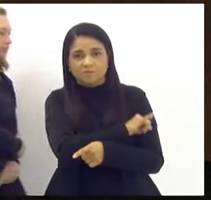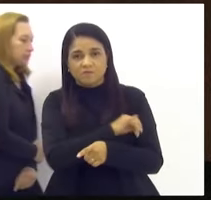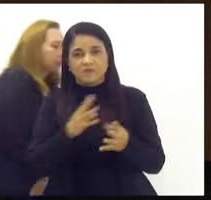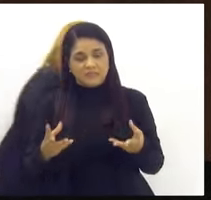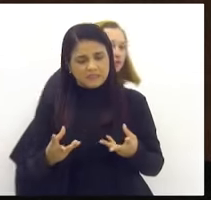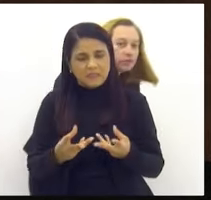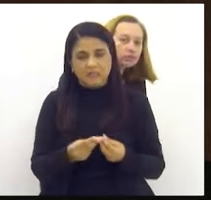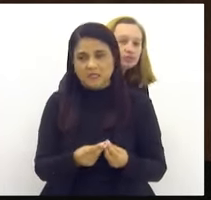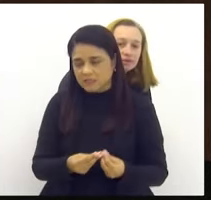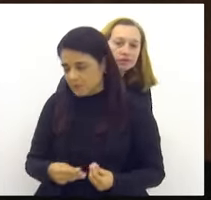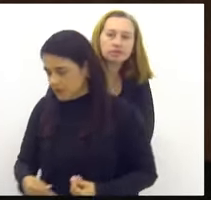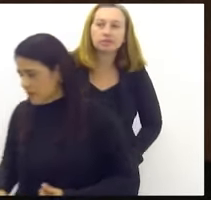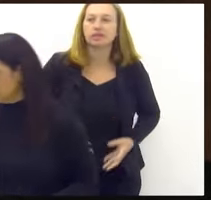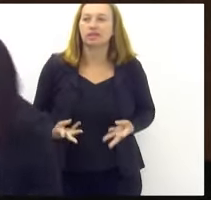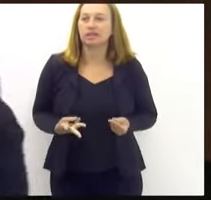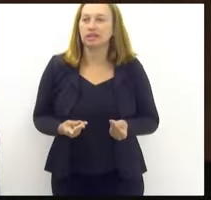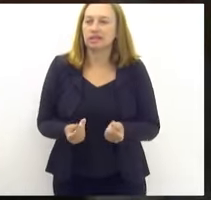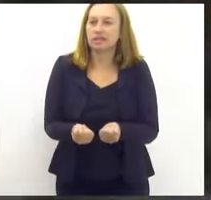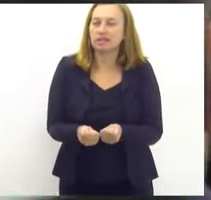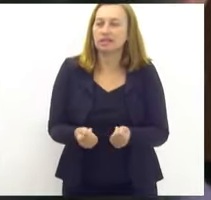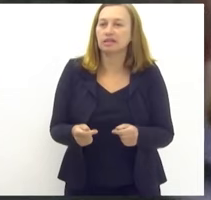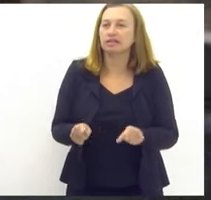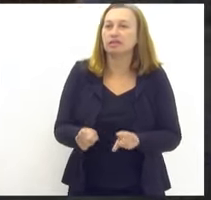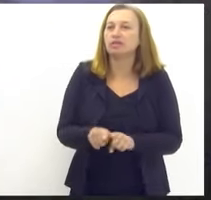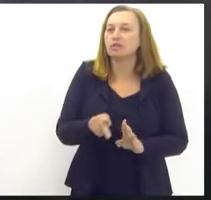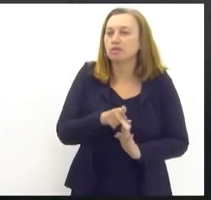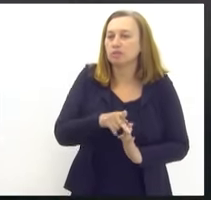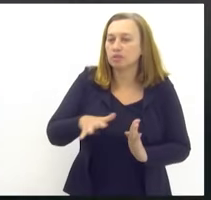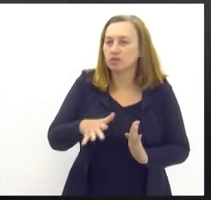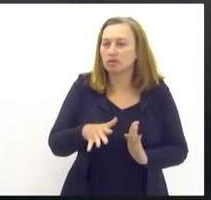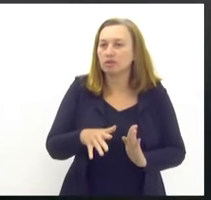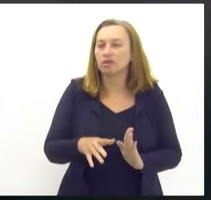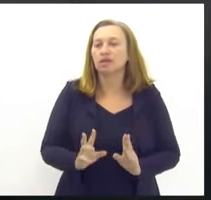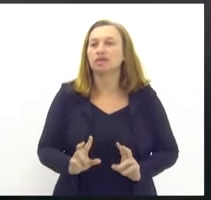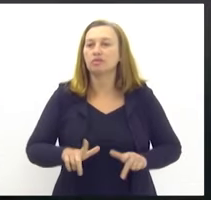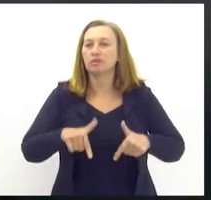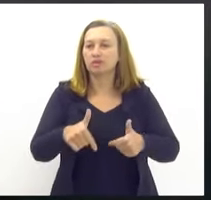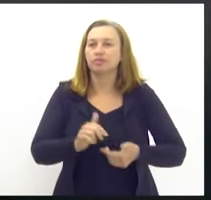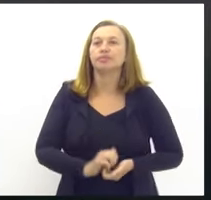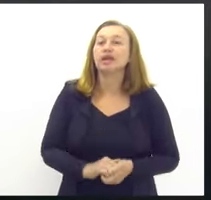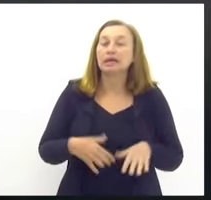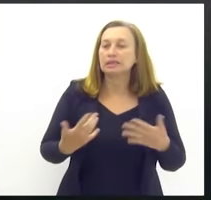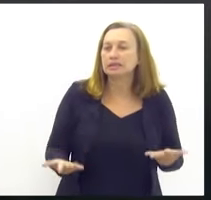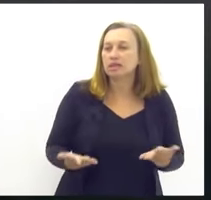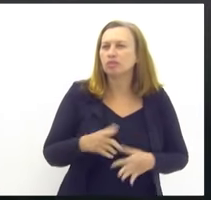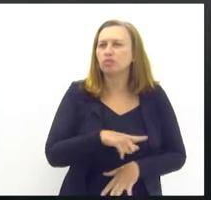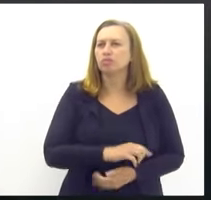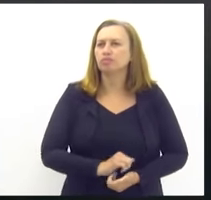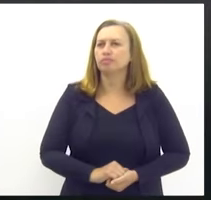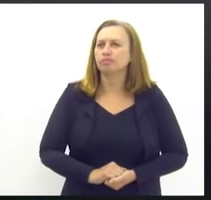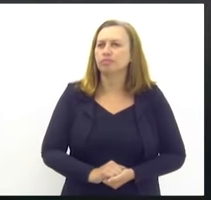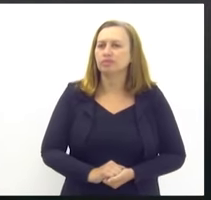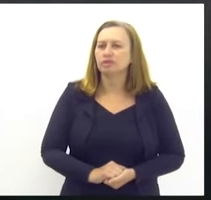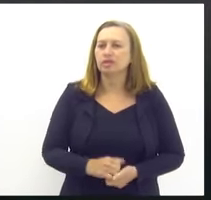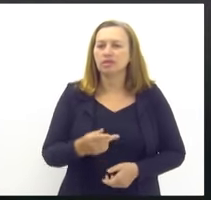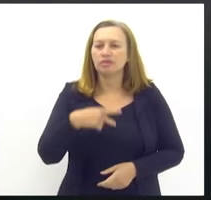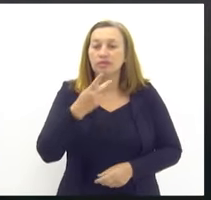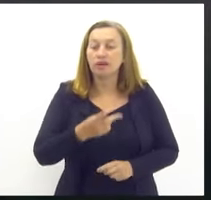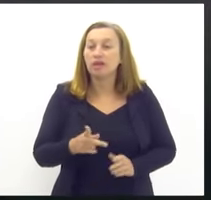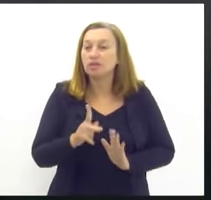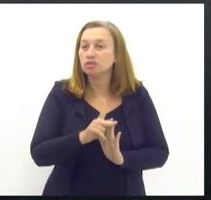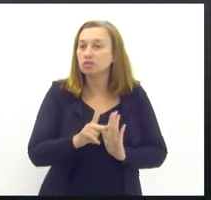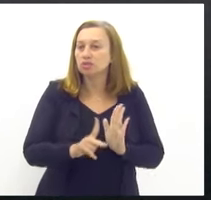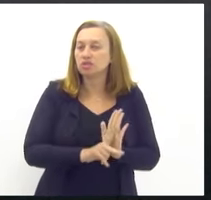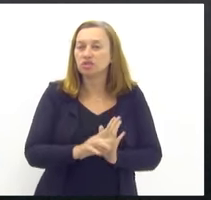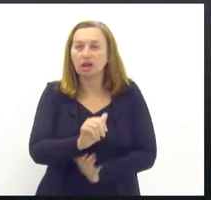sensibilidade que a gente decidiu também protocolar essas ações Então esse se eh Se trata de um projeto da